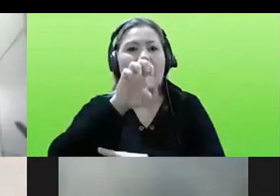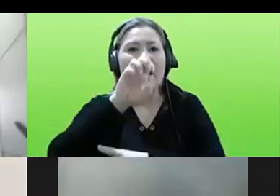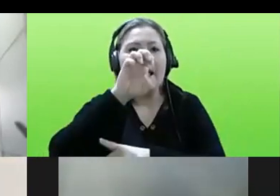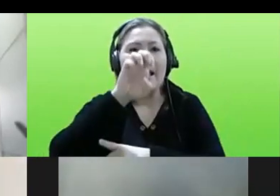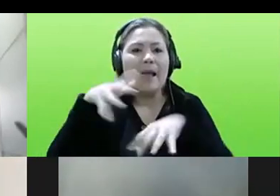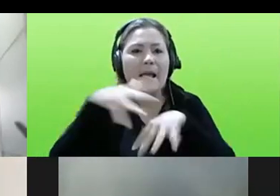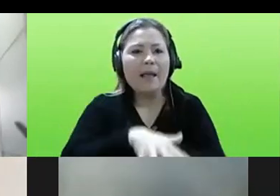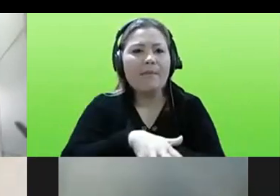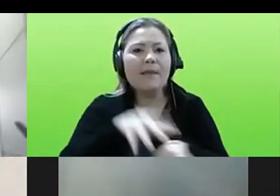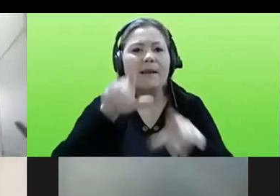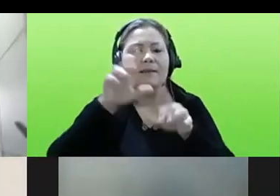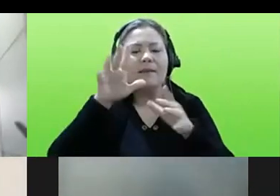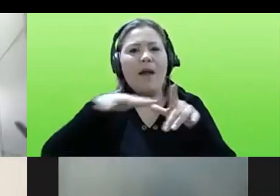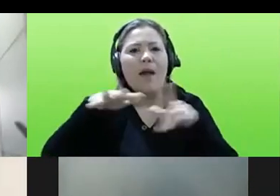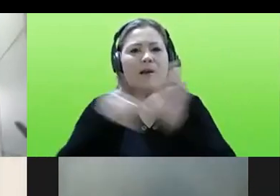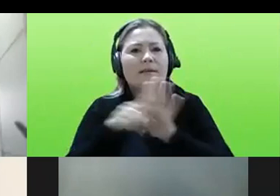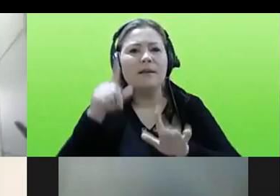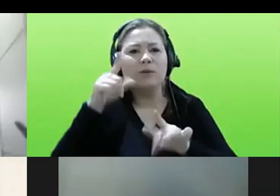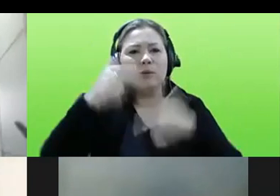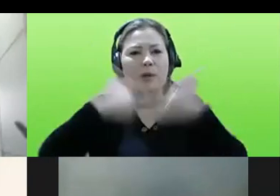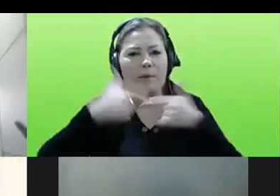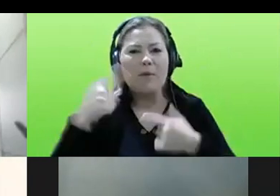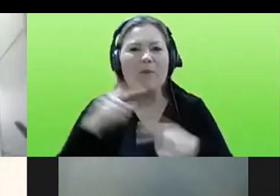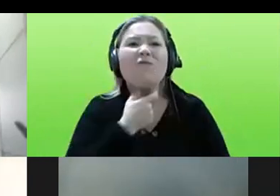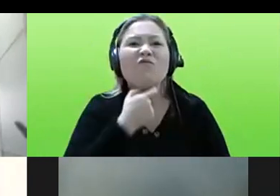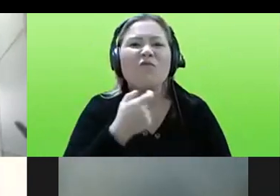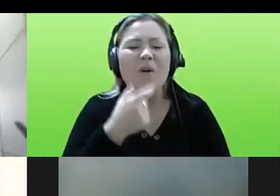trabalho. Seu microfone, Lara, está bem ruinzinho hoje.